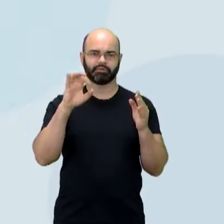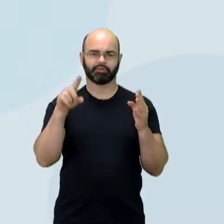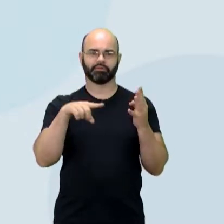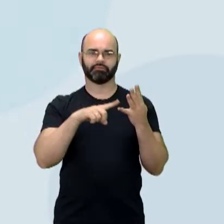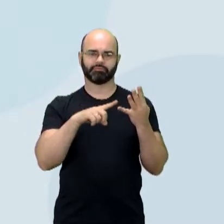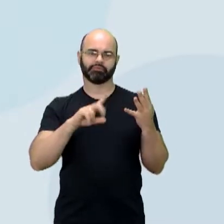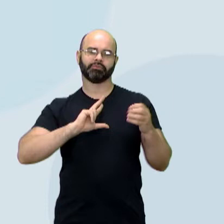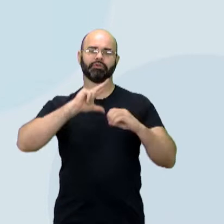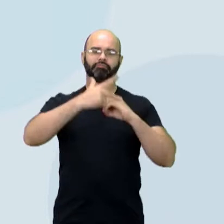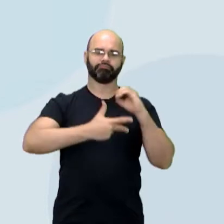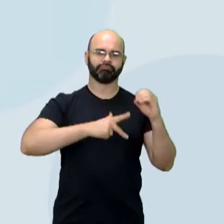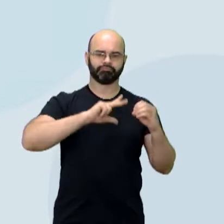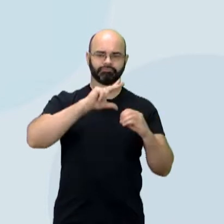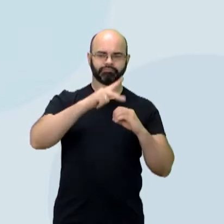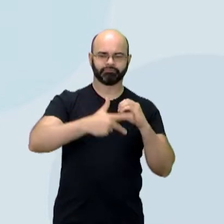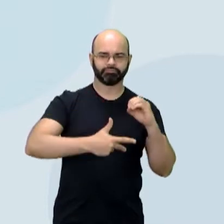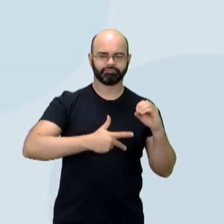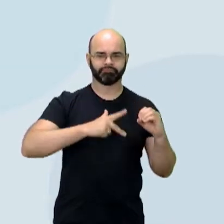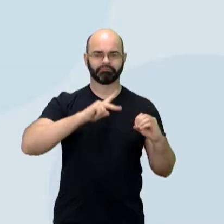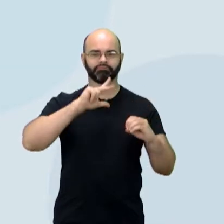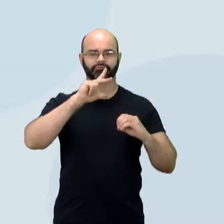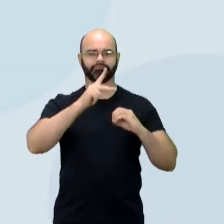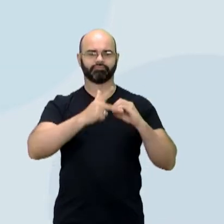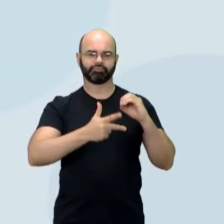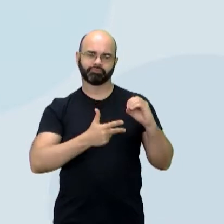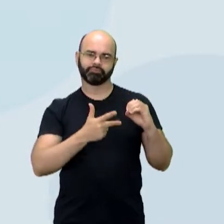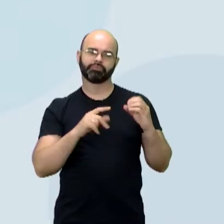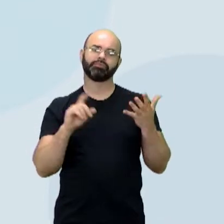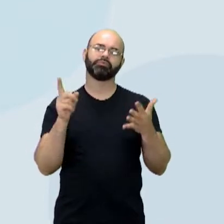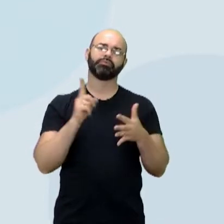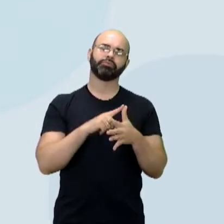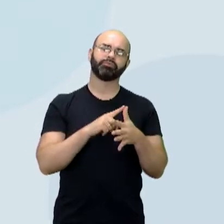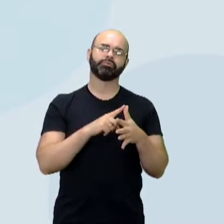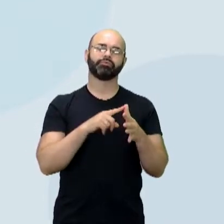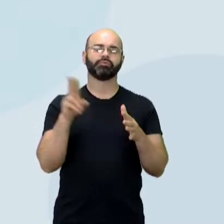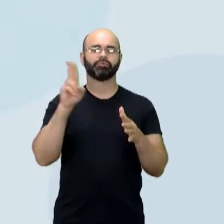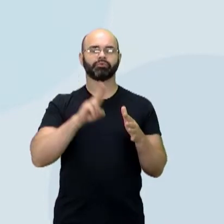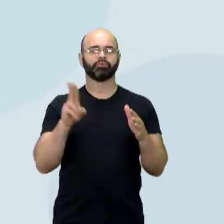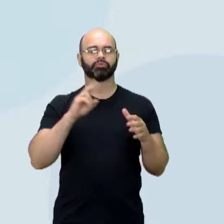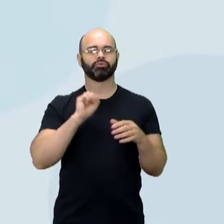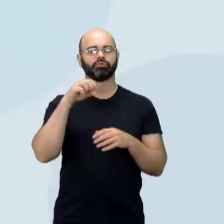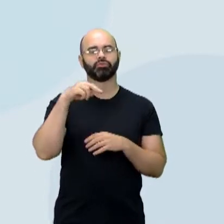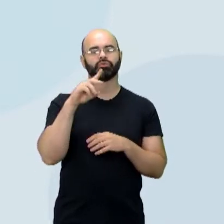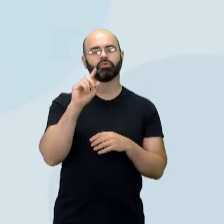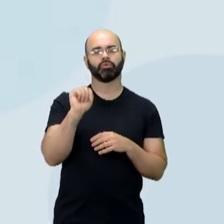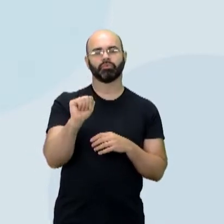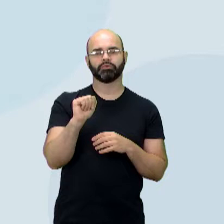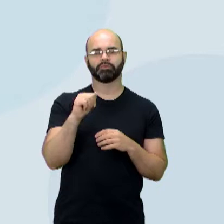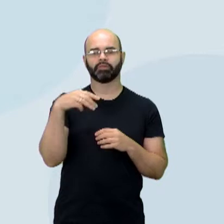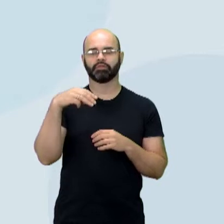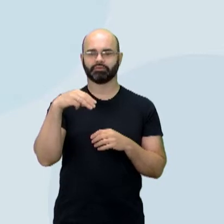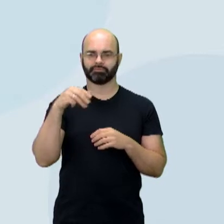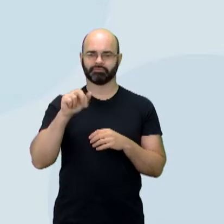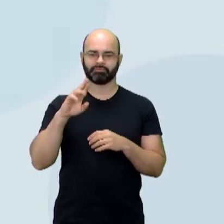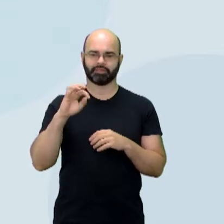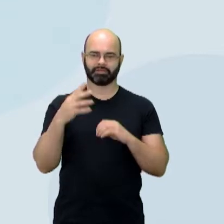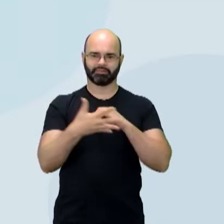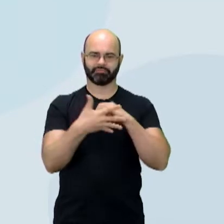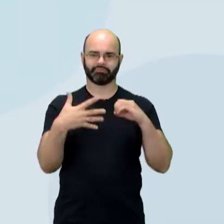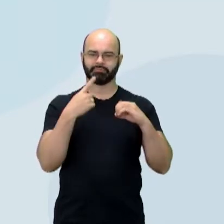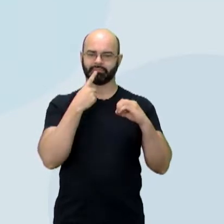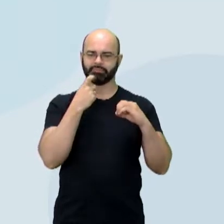de satélites de sensoriamento a Marte e o uso de equipamentos para sondar Marte. Qual